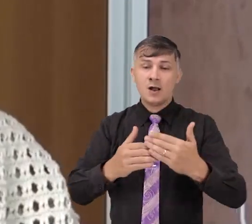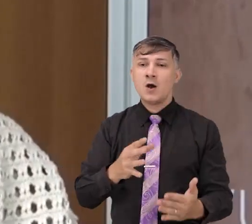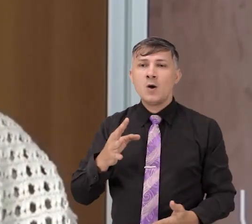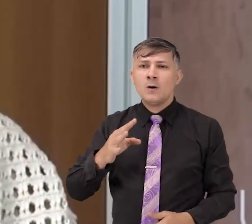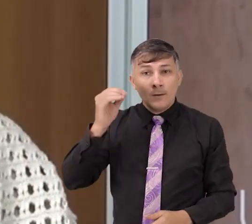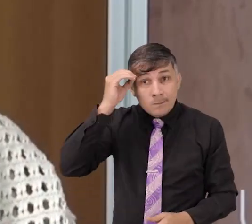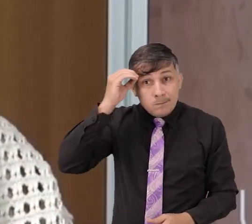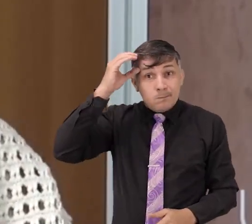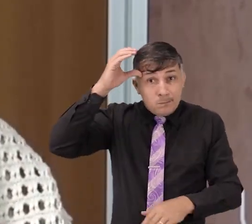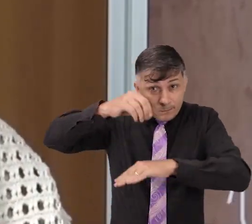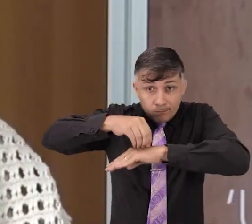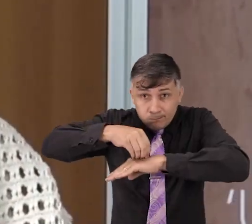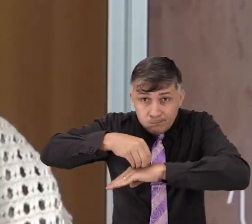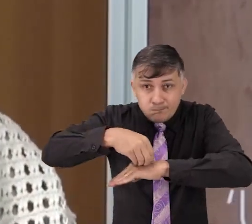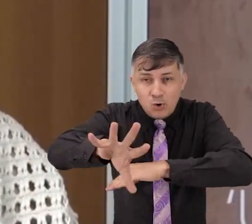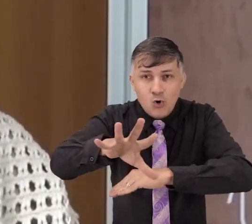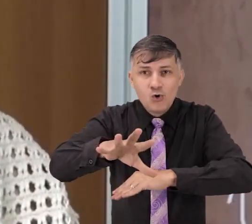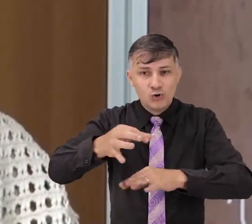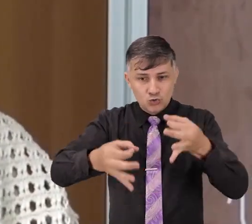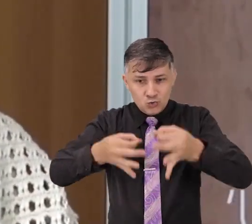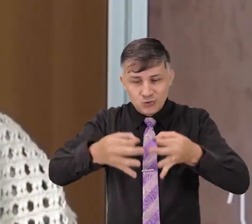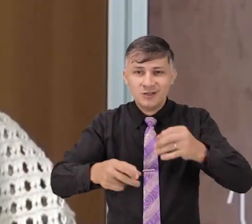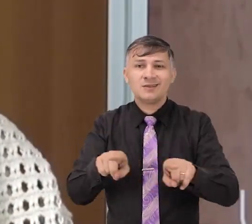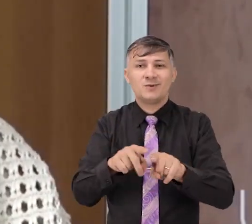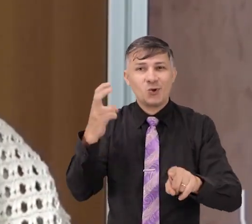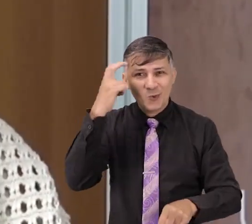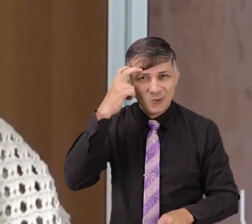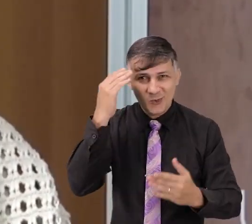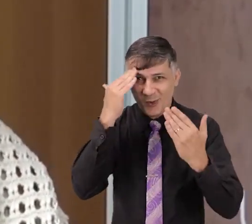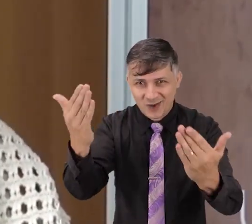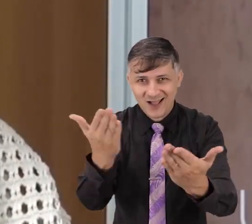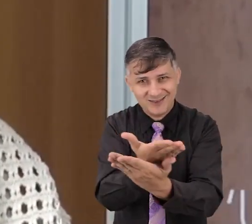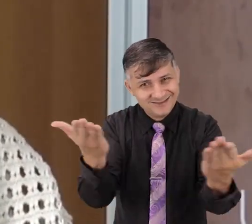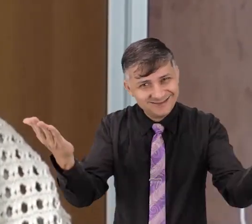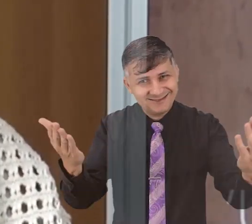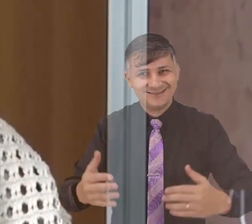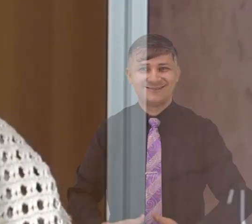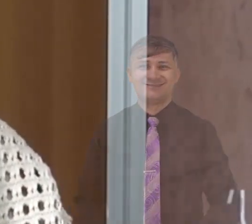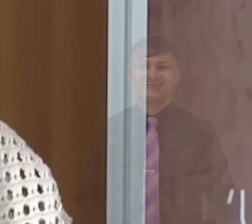expansão do conhecimento jurídico e cultural. Obrigado a todos e todas.